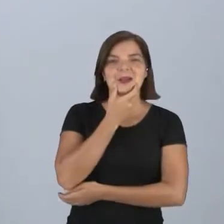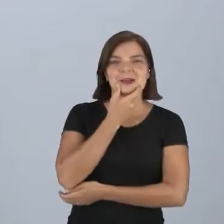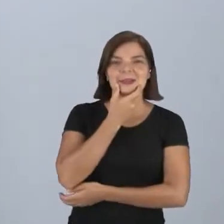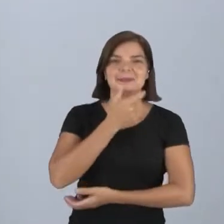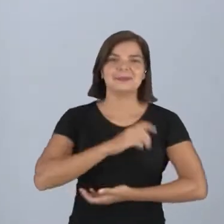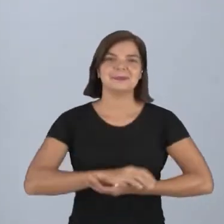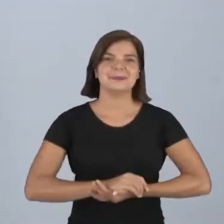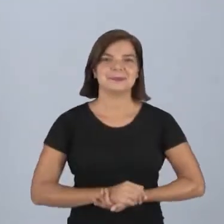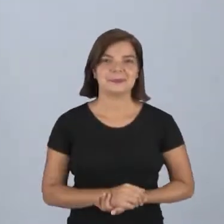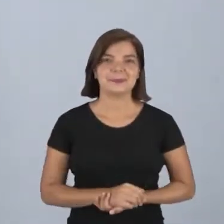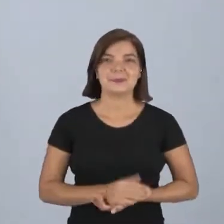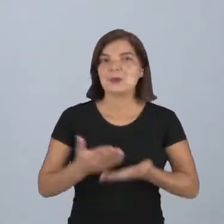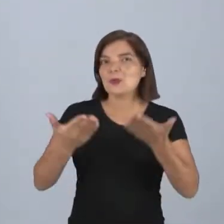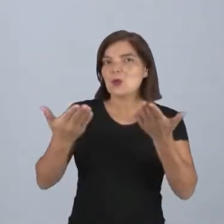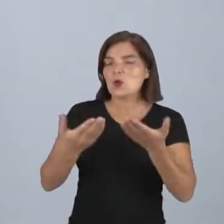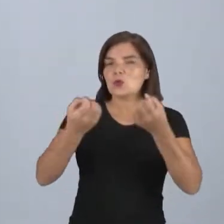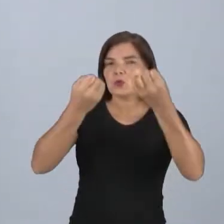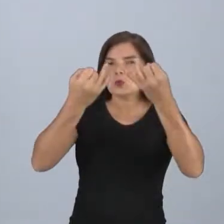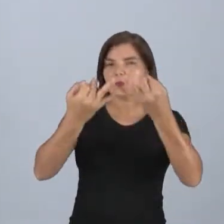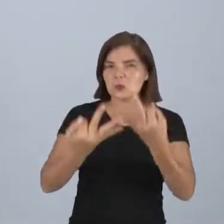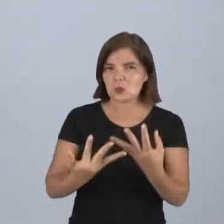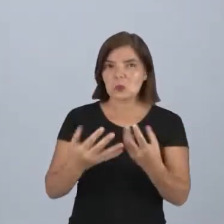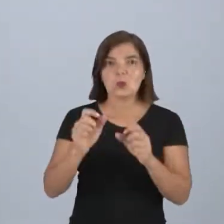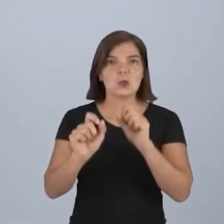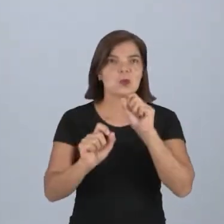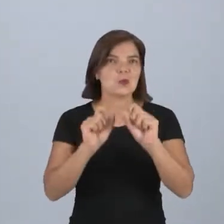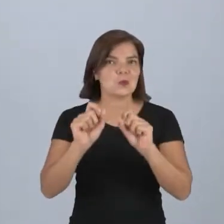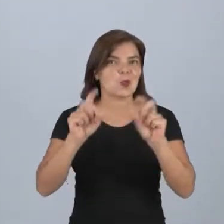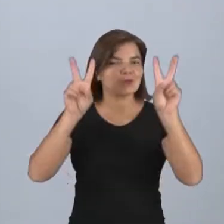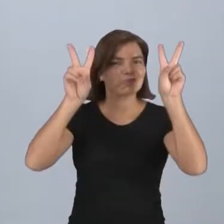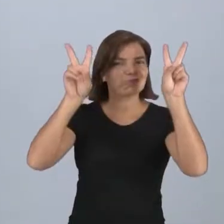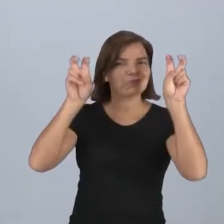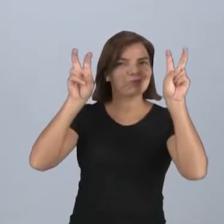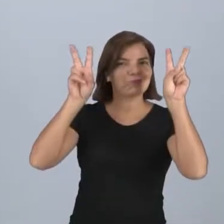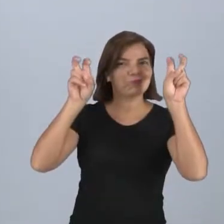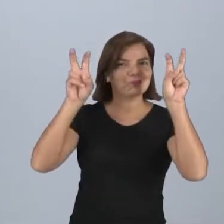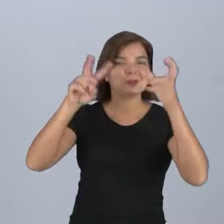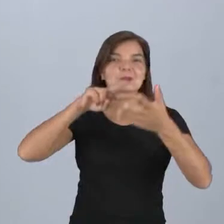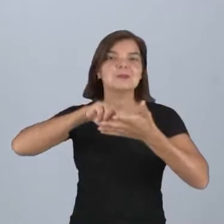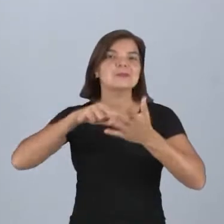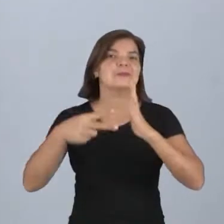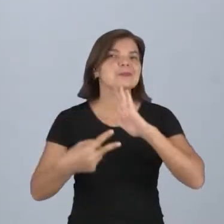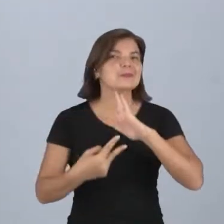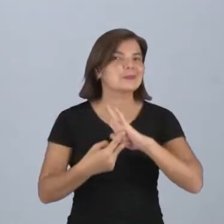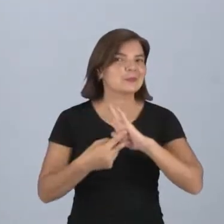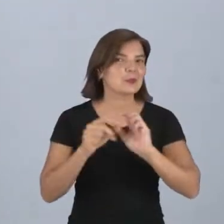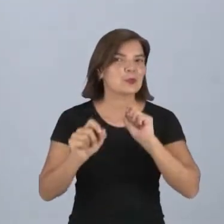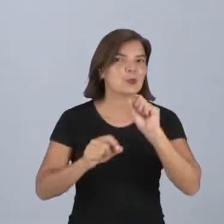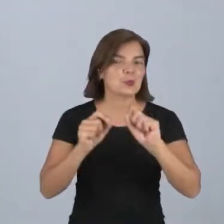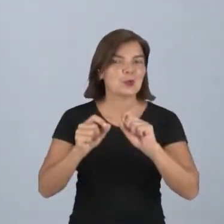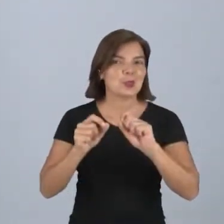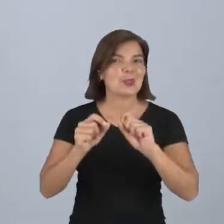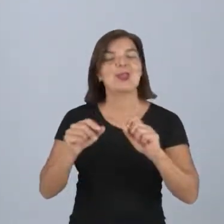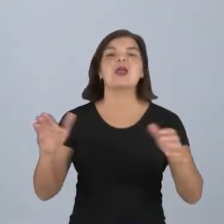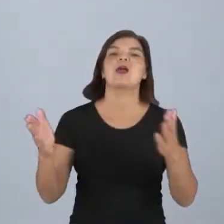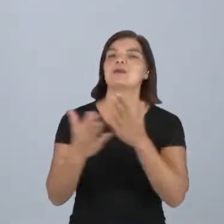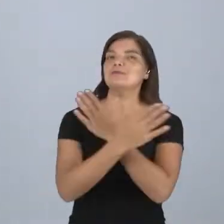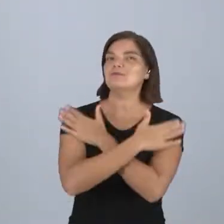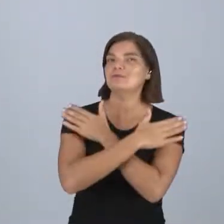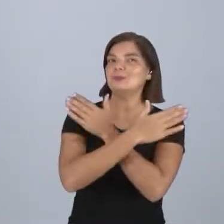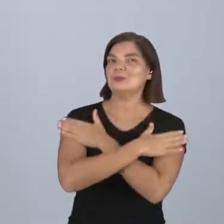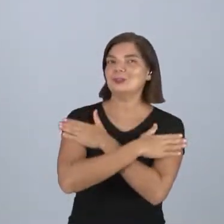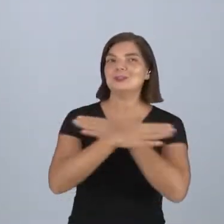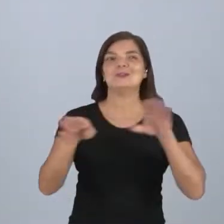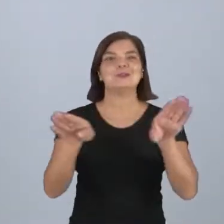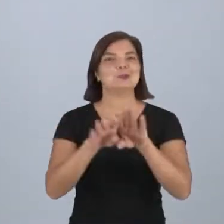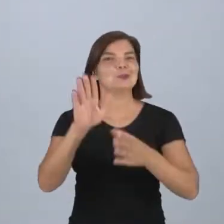nossa aula de inglês. Hoje nós vamos falar um pouquinho sobre holidays and celebrations, feriados e celebrações,